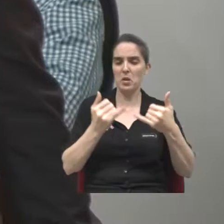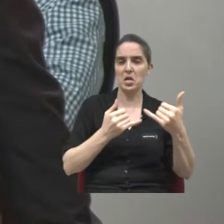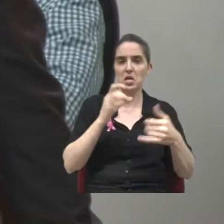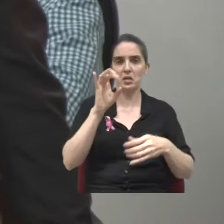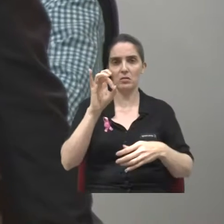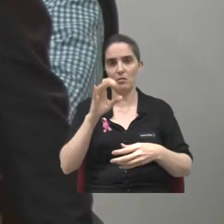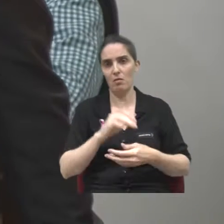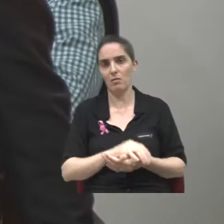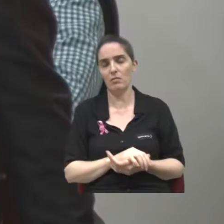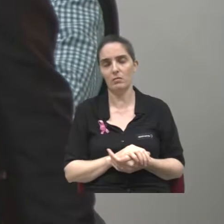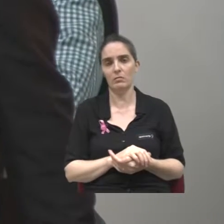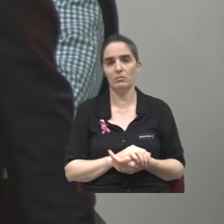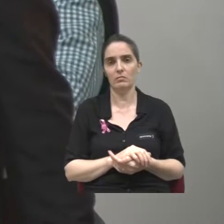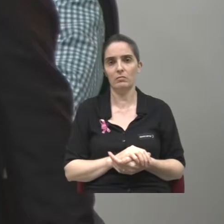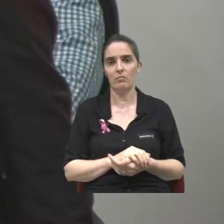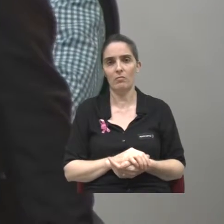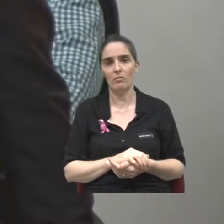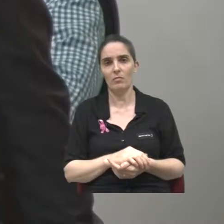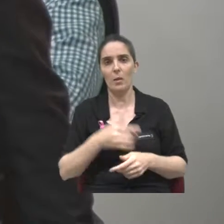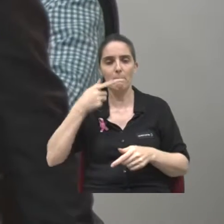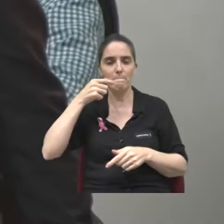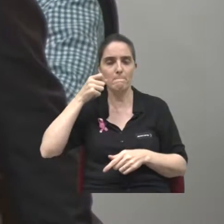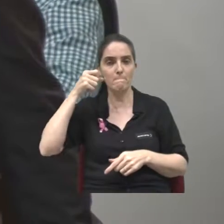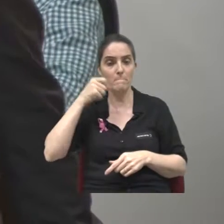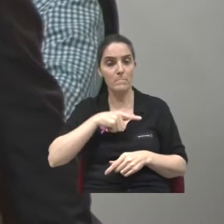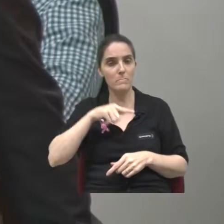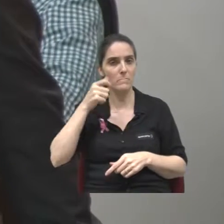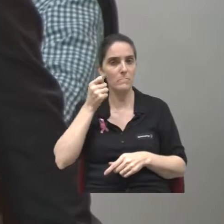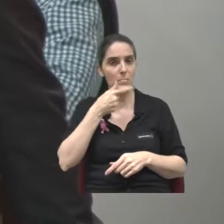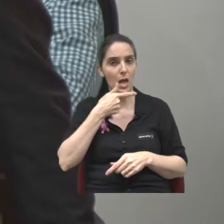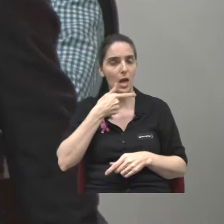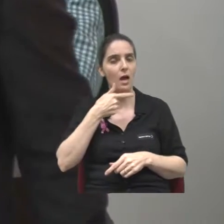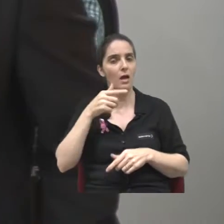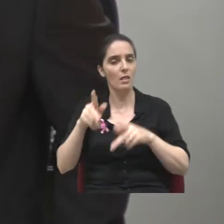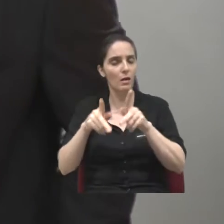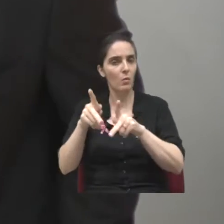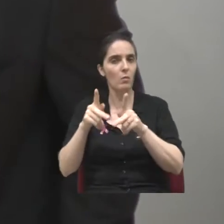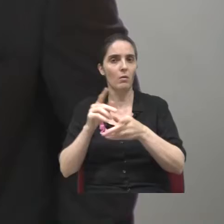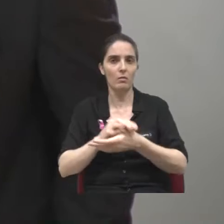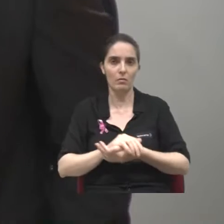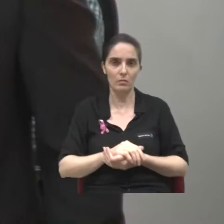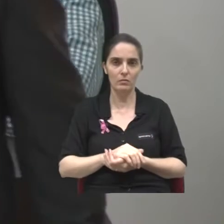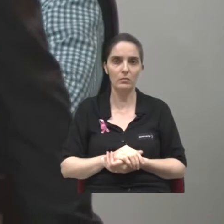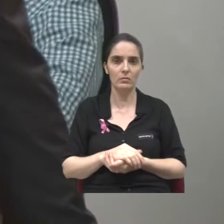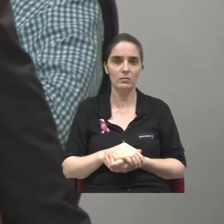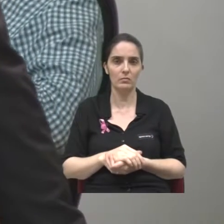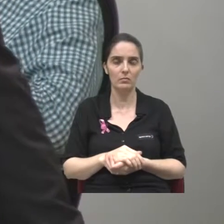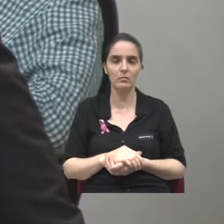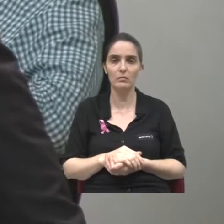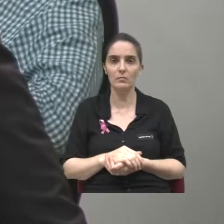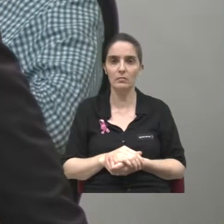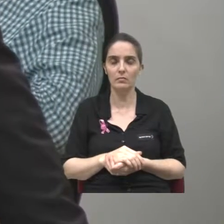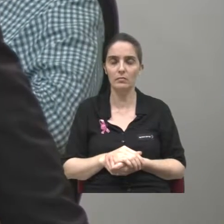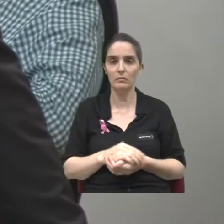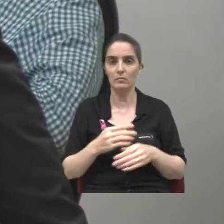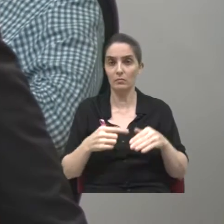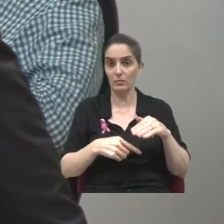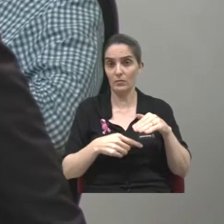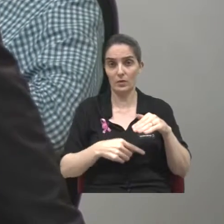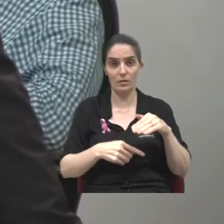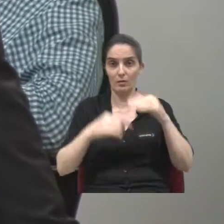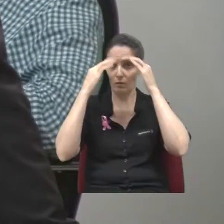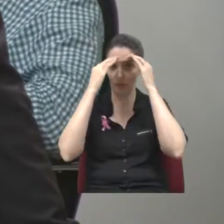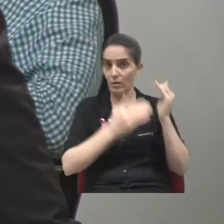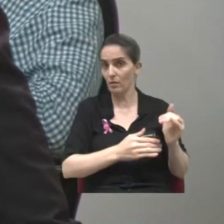Dá risada dessa casa, de verdade. Porque quando faz isso com os vereadores, de não cumprir a lei, é tirar